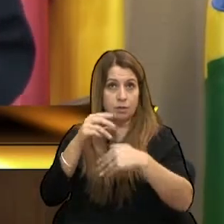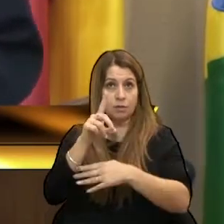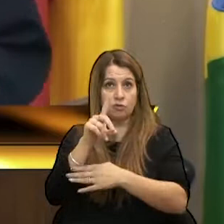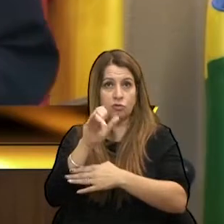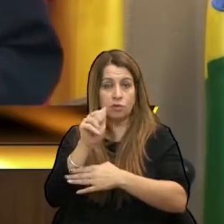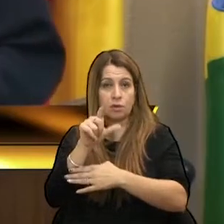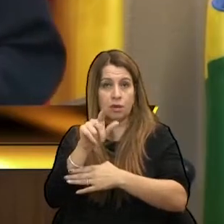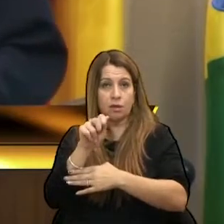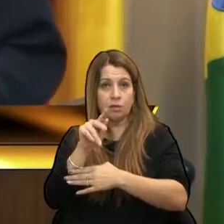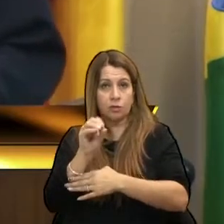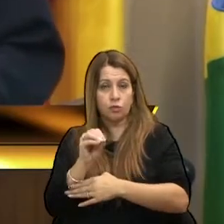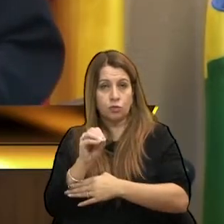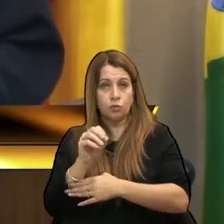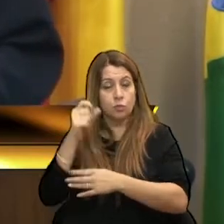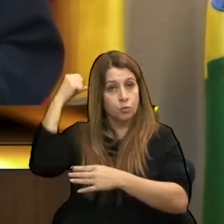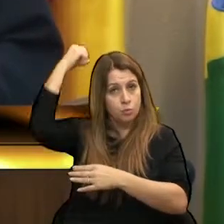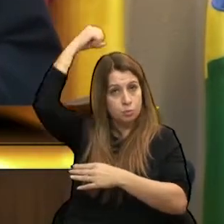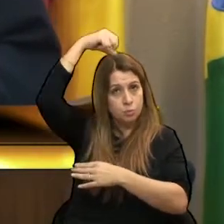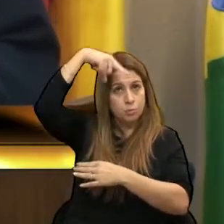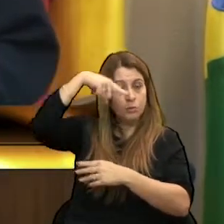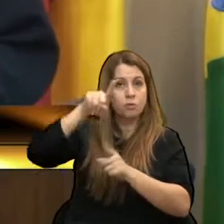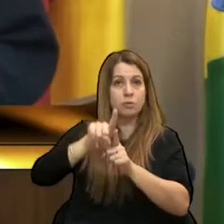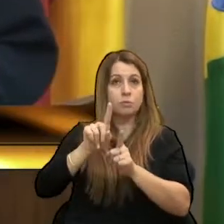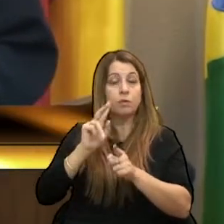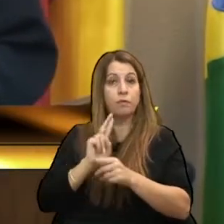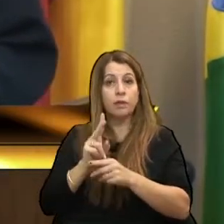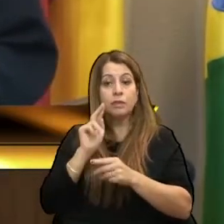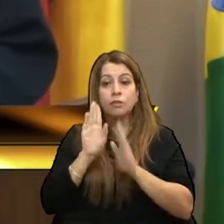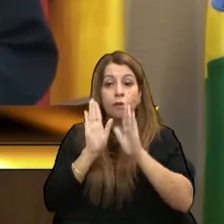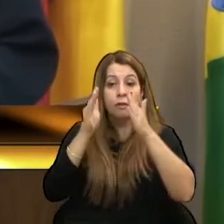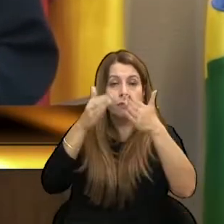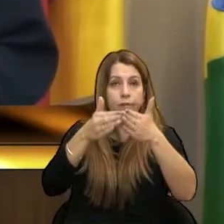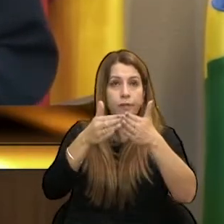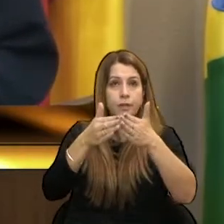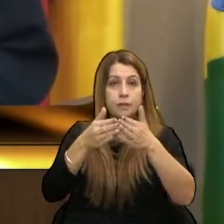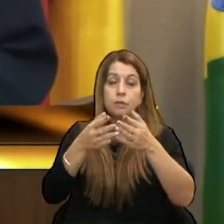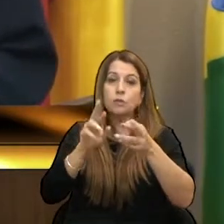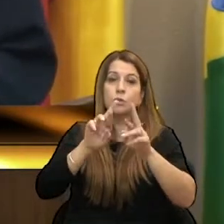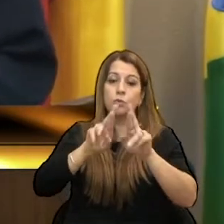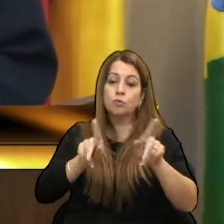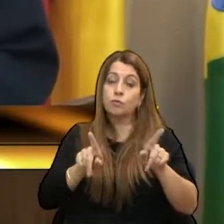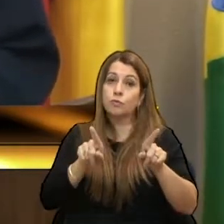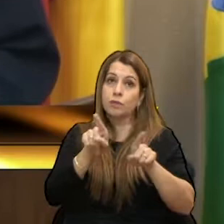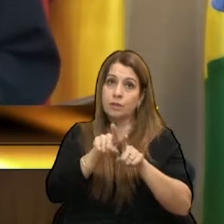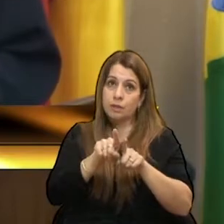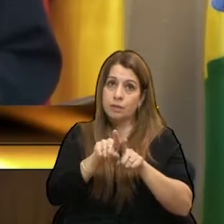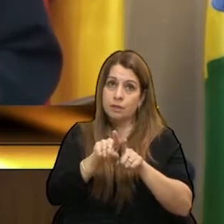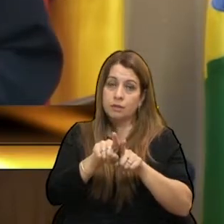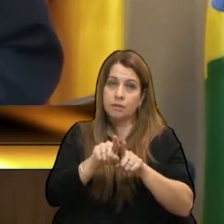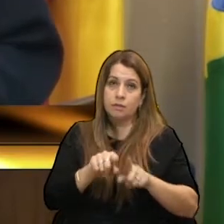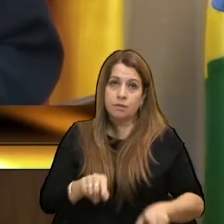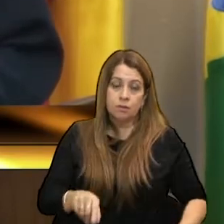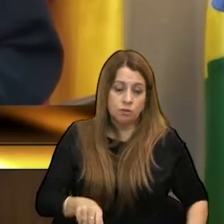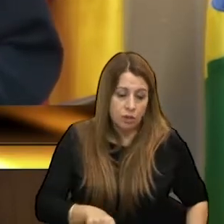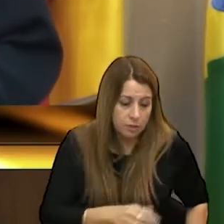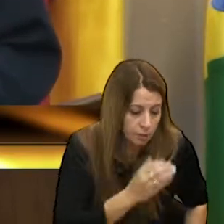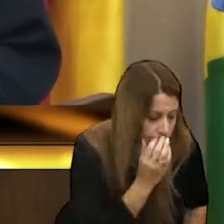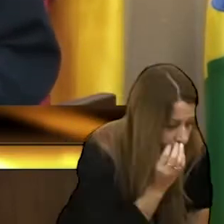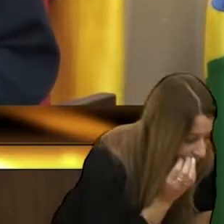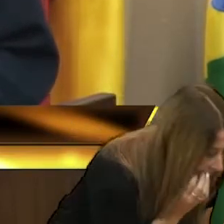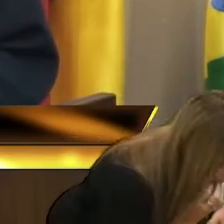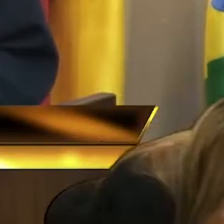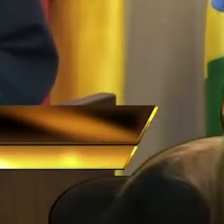do Espiritismo, que em vez de dar ênfase à contradição em si, à luta